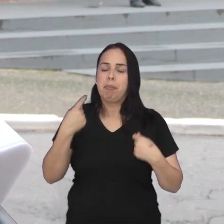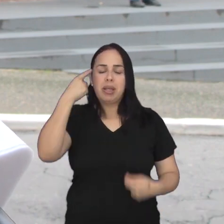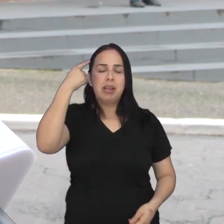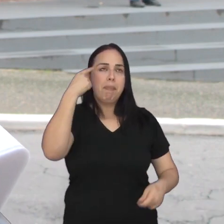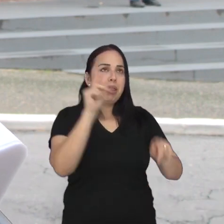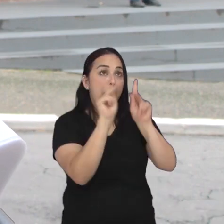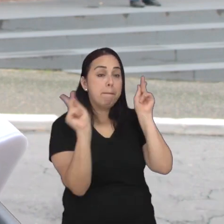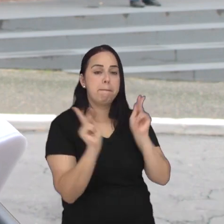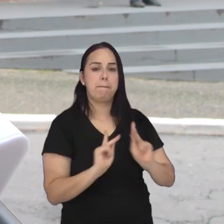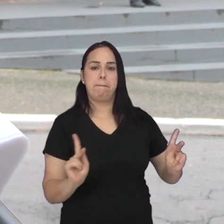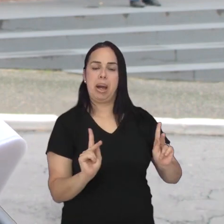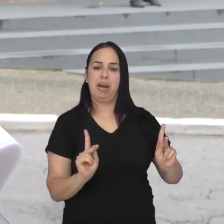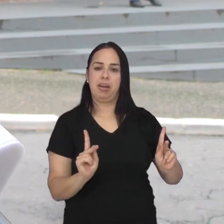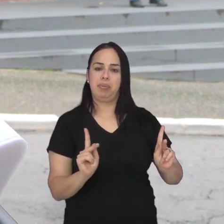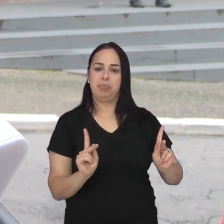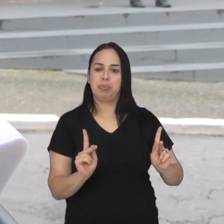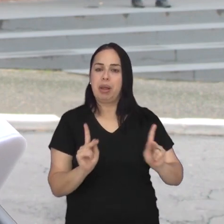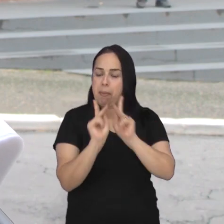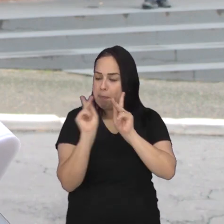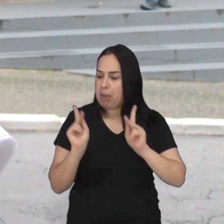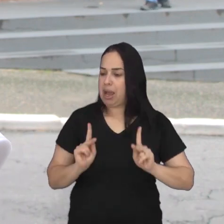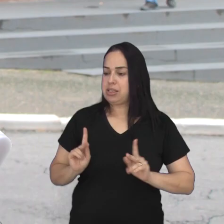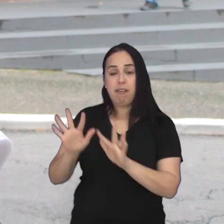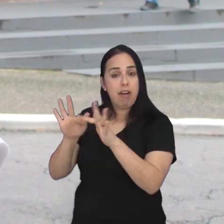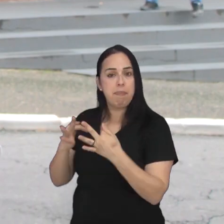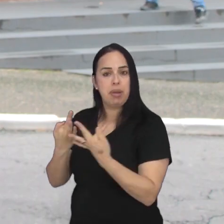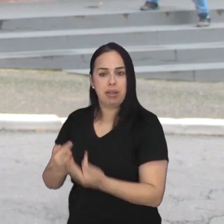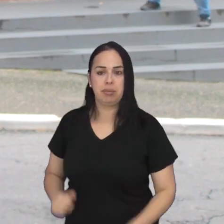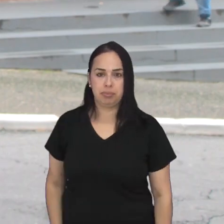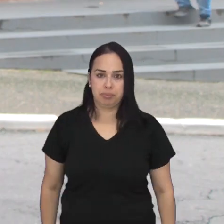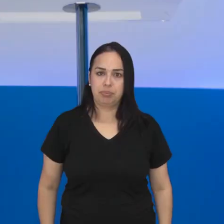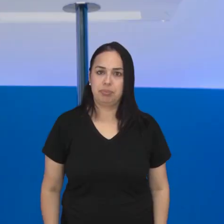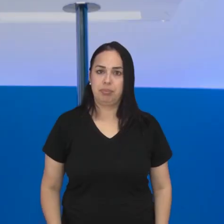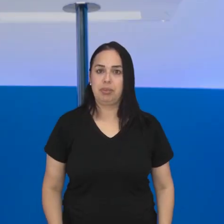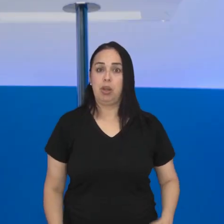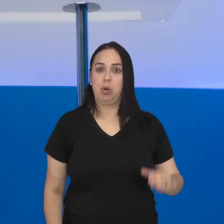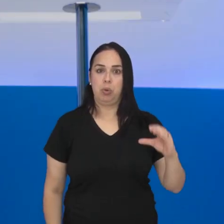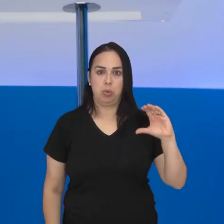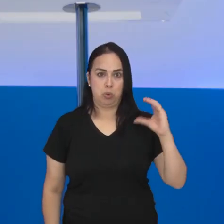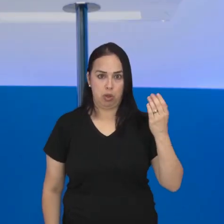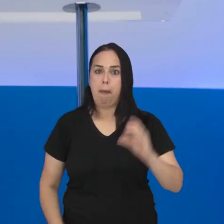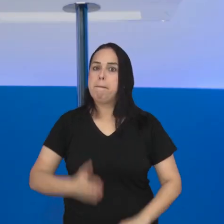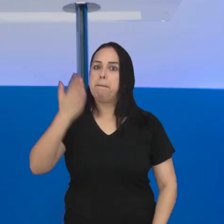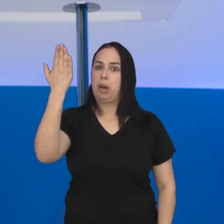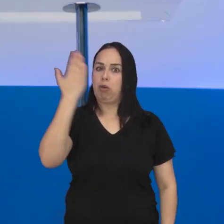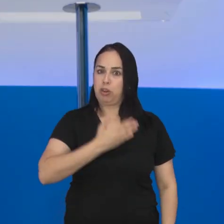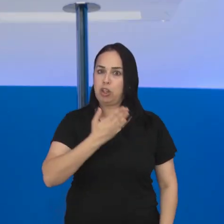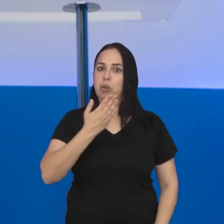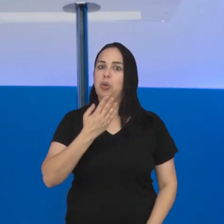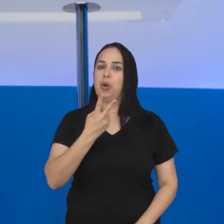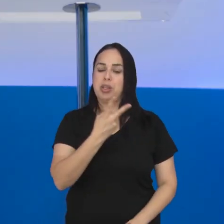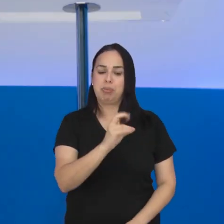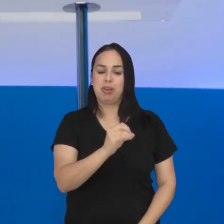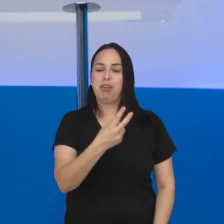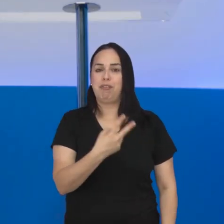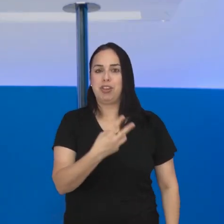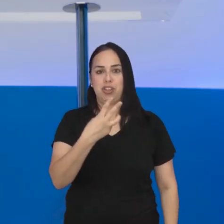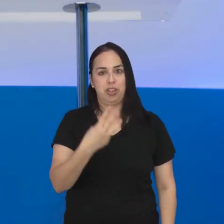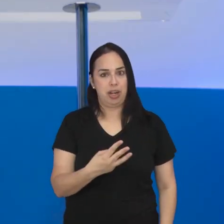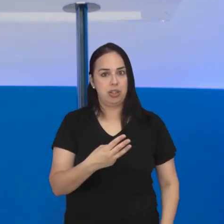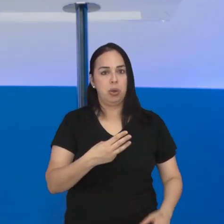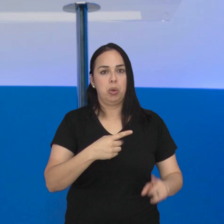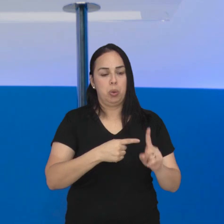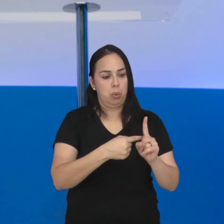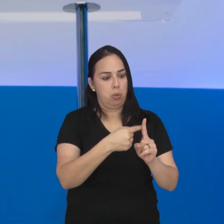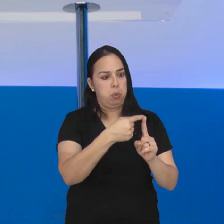de paz, a gente precisa pensar a paz muito próxima da gente, né? E os cientistas já comprovaram, viu,